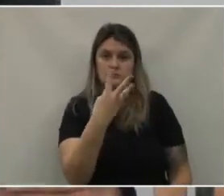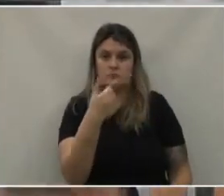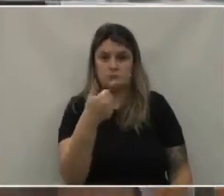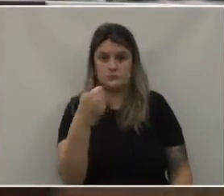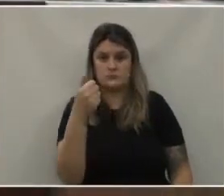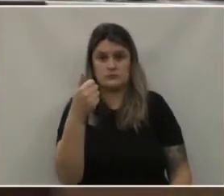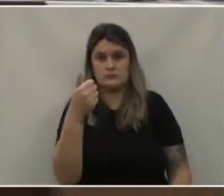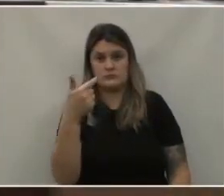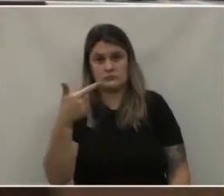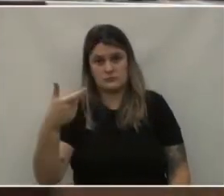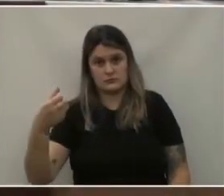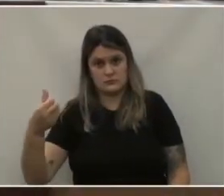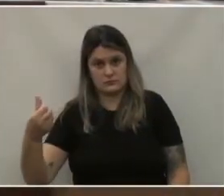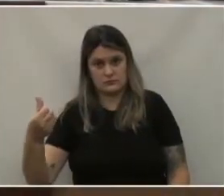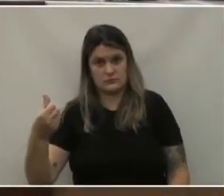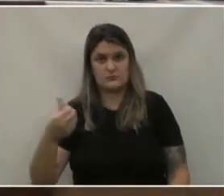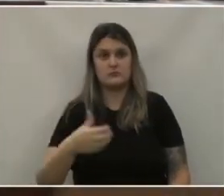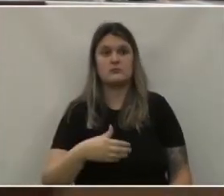41/2019.